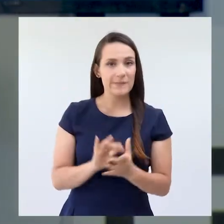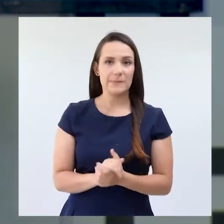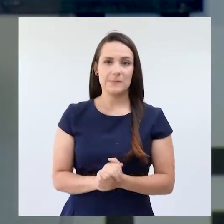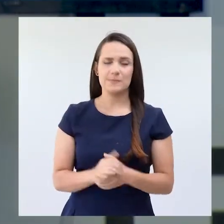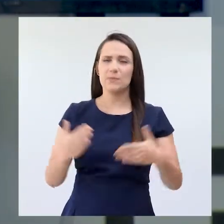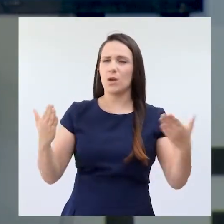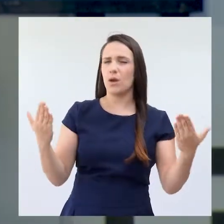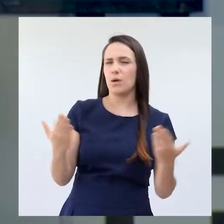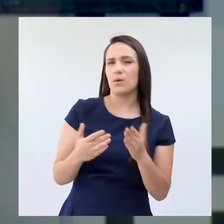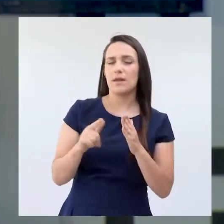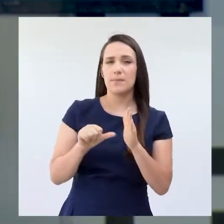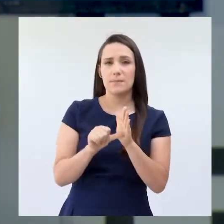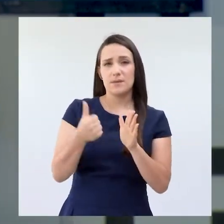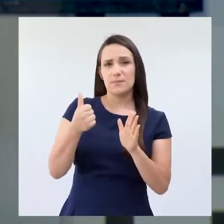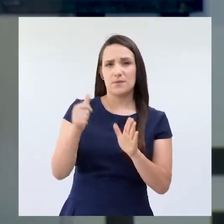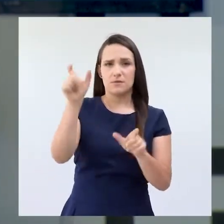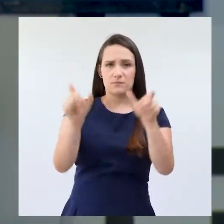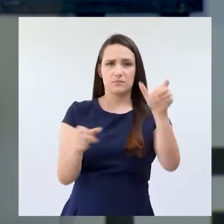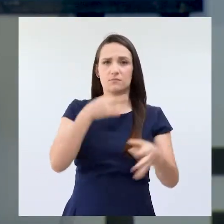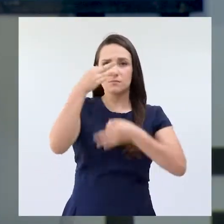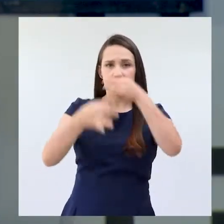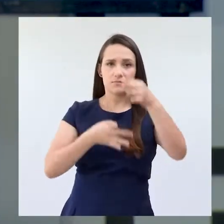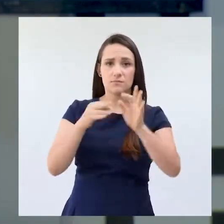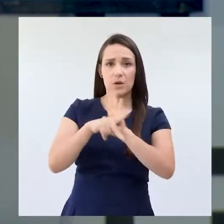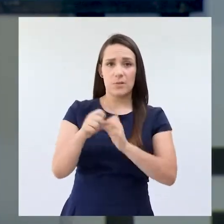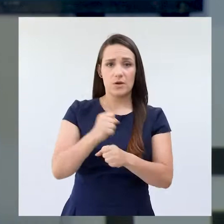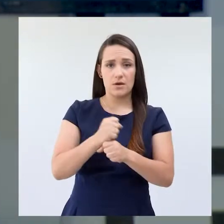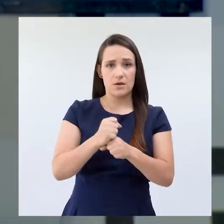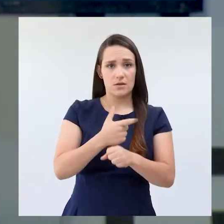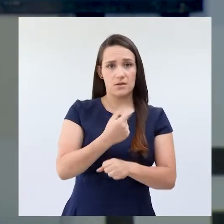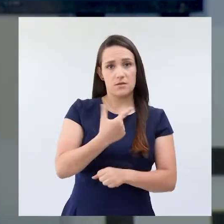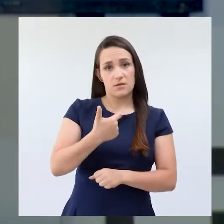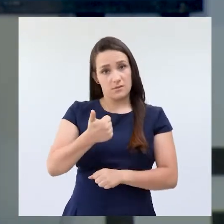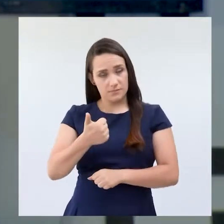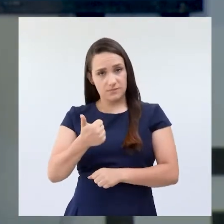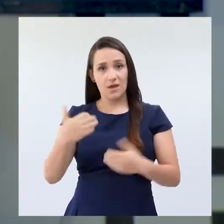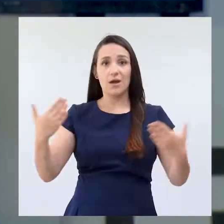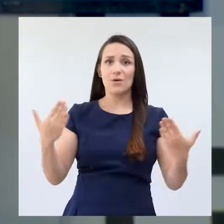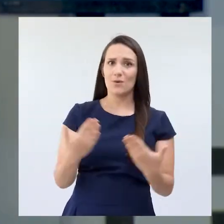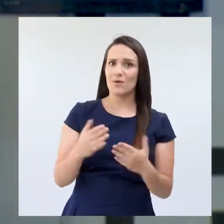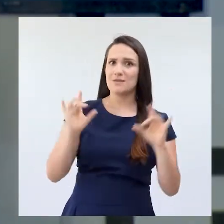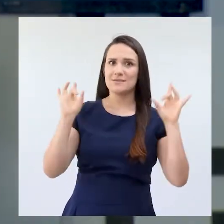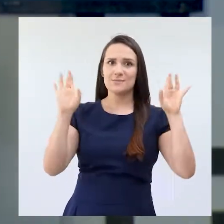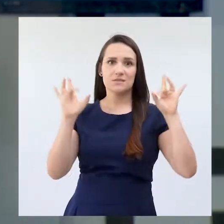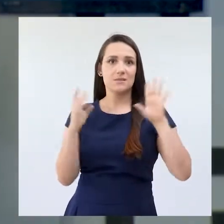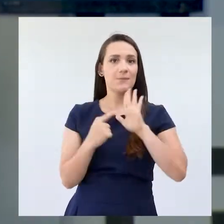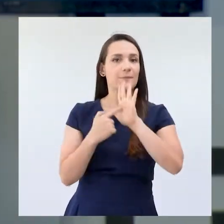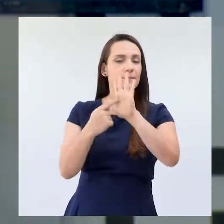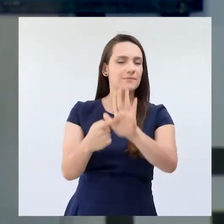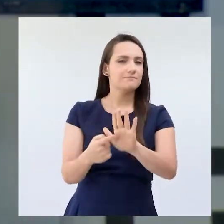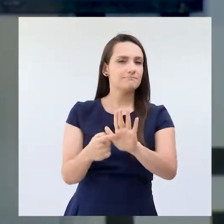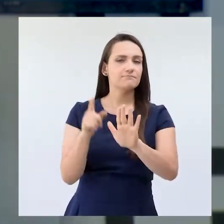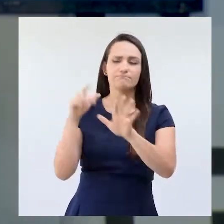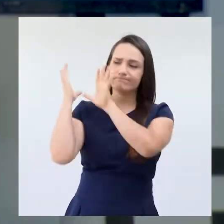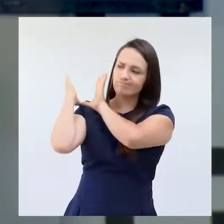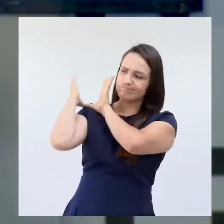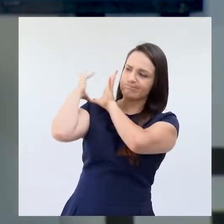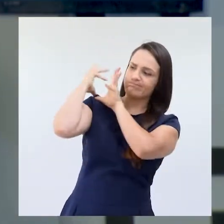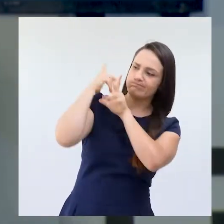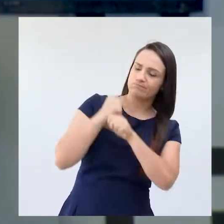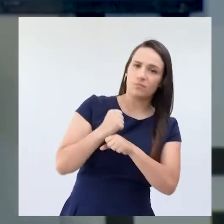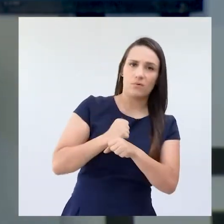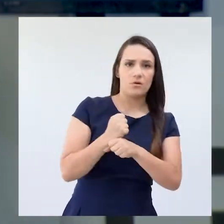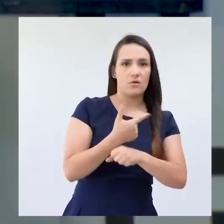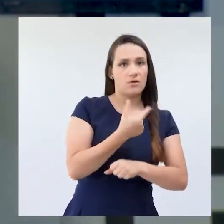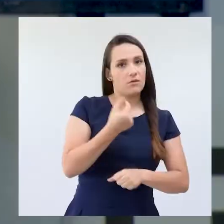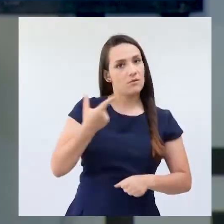Olá! O primeiro programa Considerações de 2021 está no ar, com uma edição especial para você, a